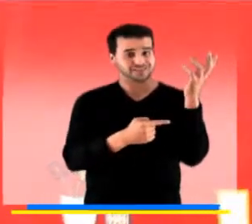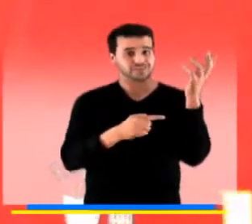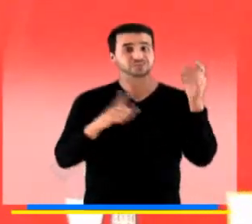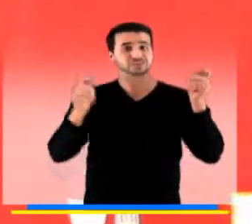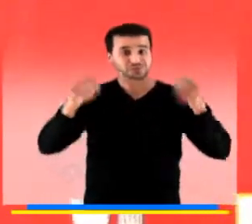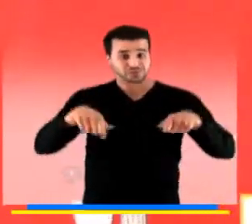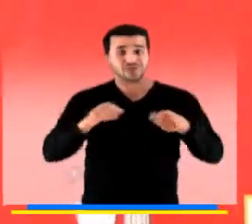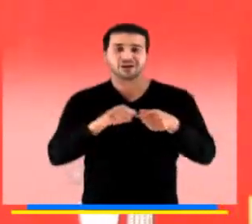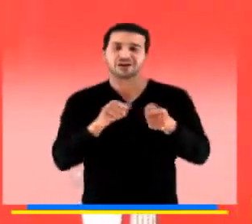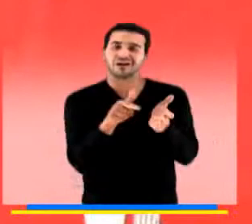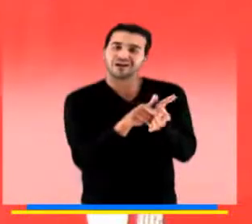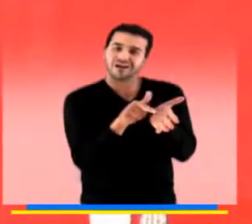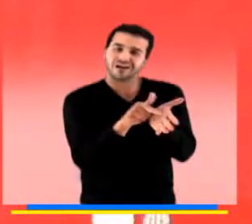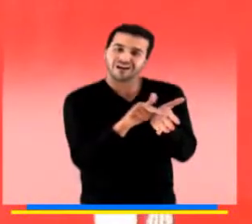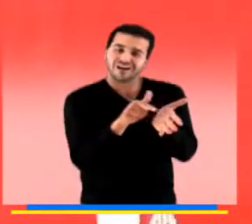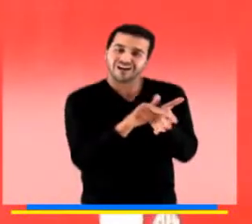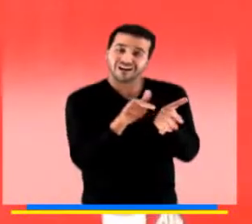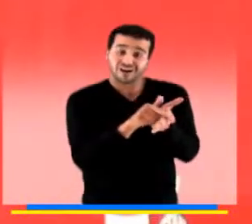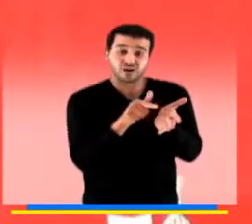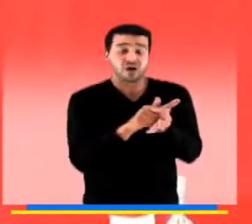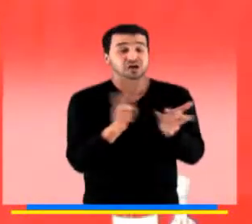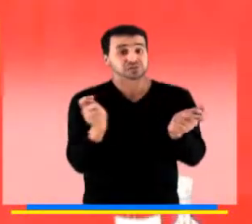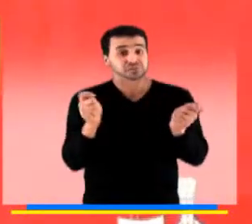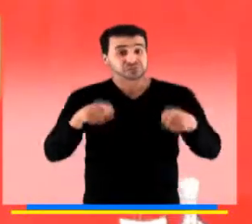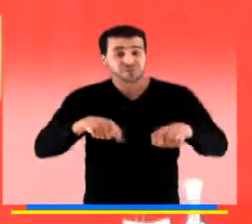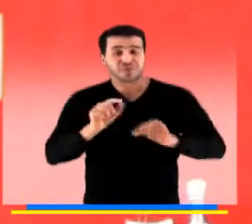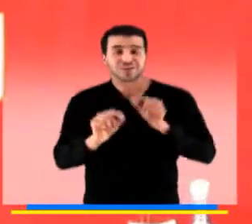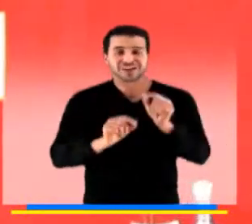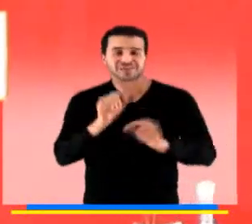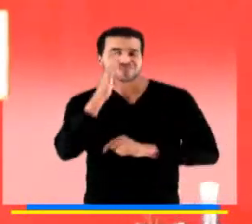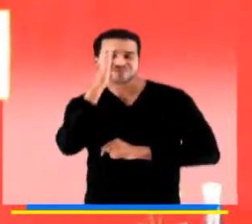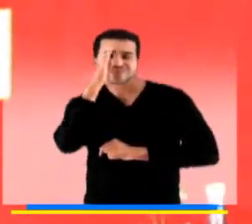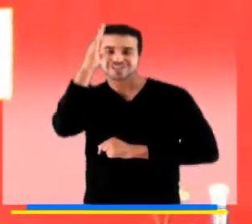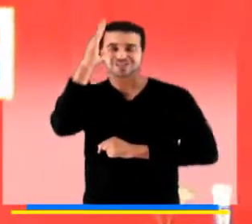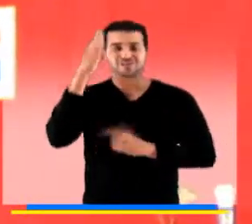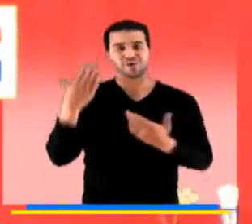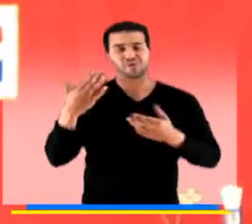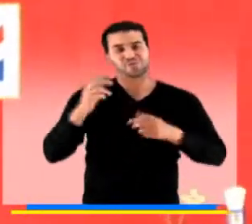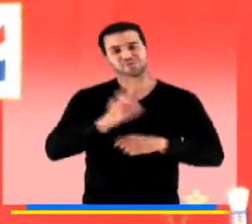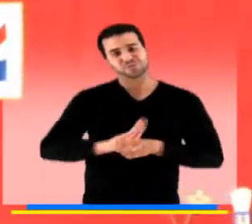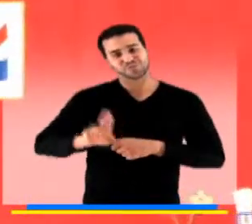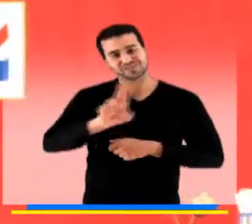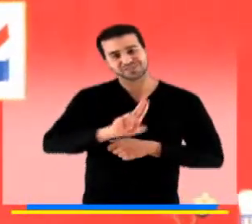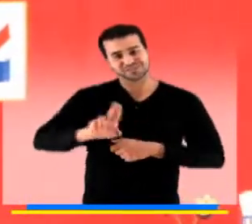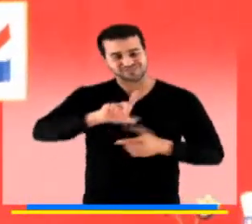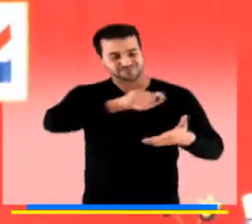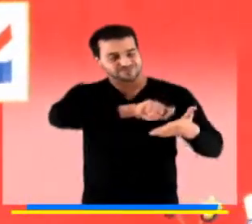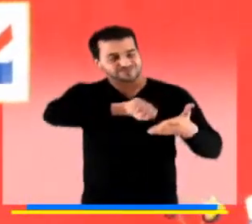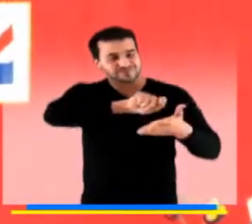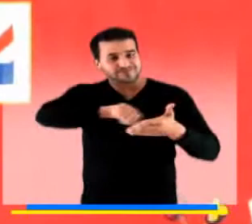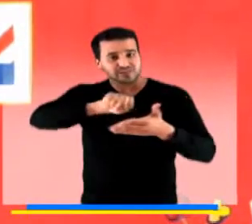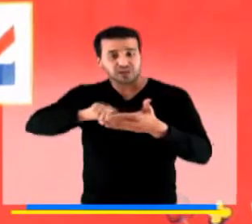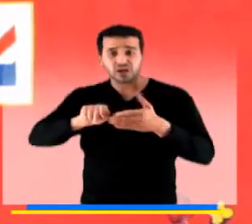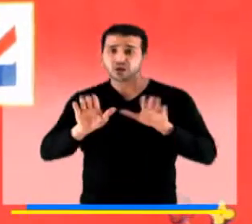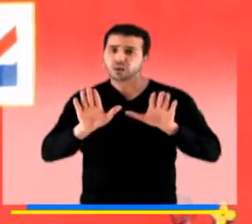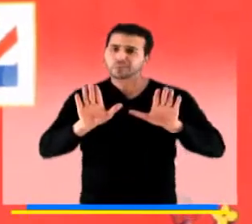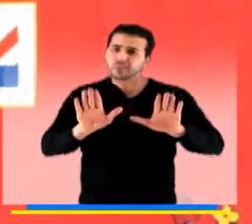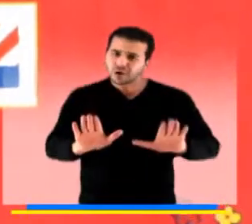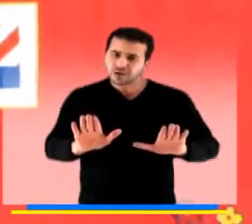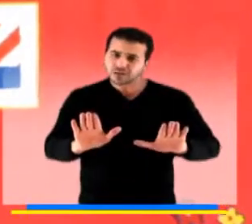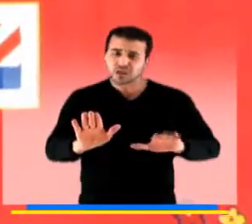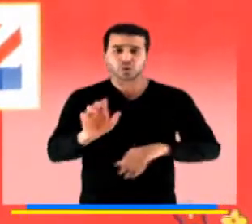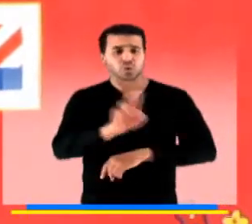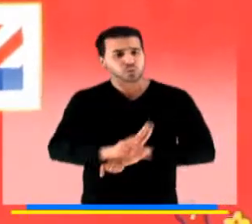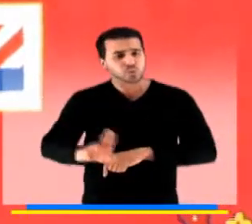de matéria-prima transformaram o papel no principal material usado para a escrita. Mas,